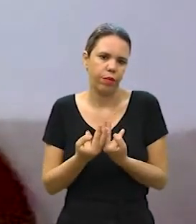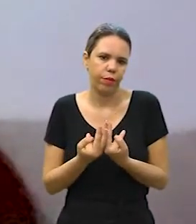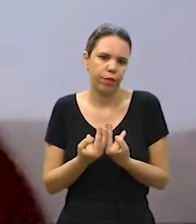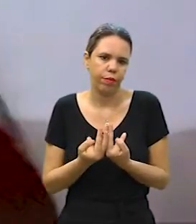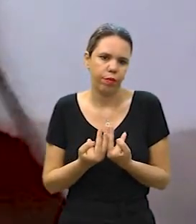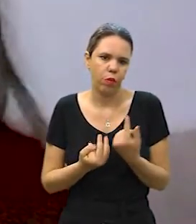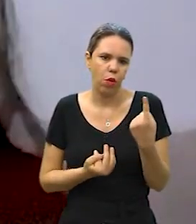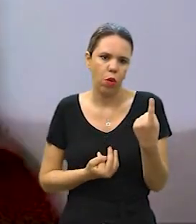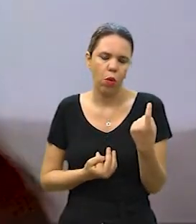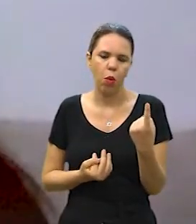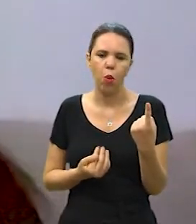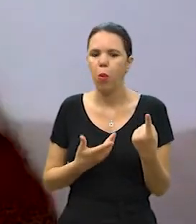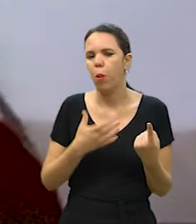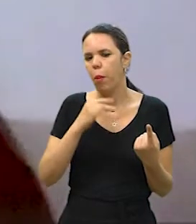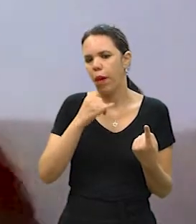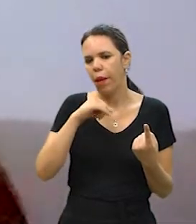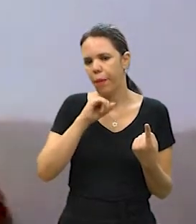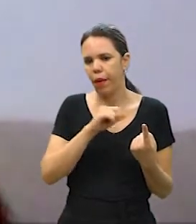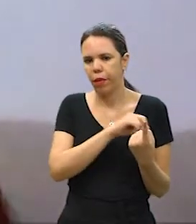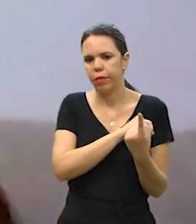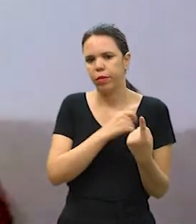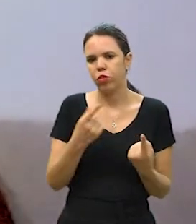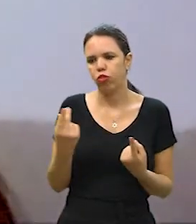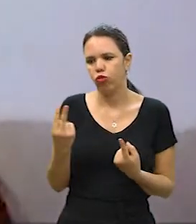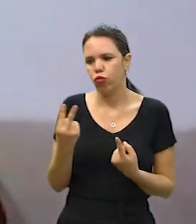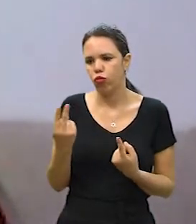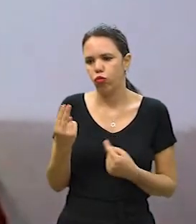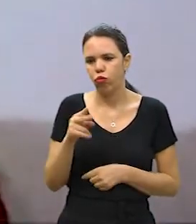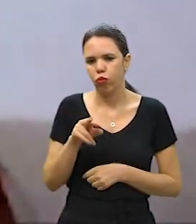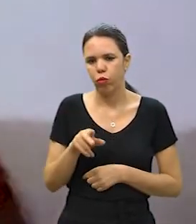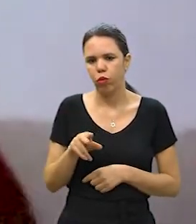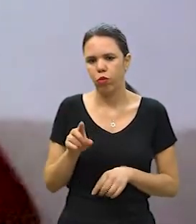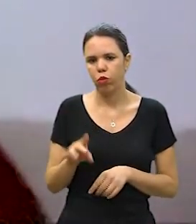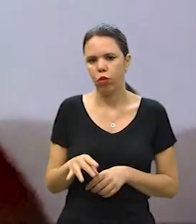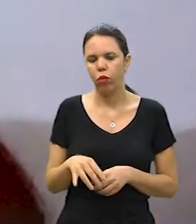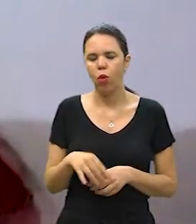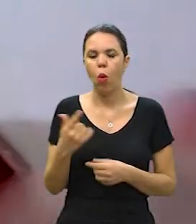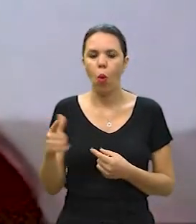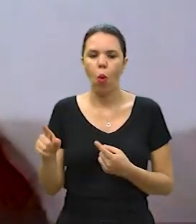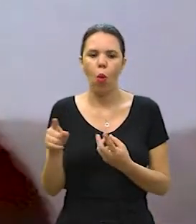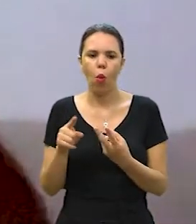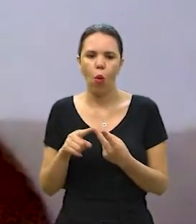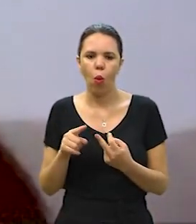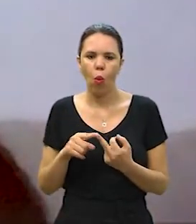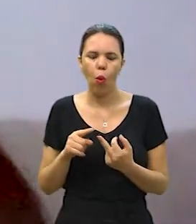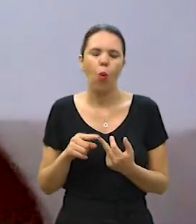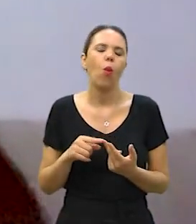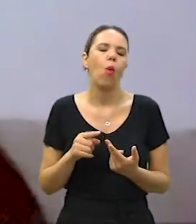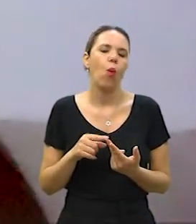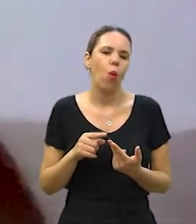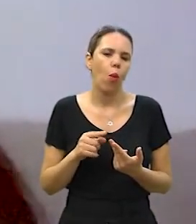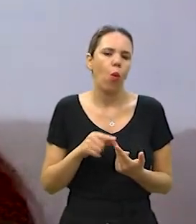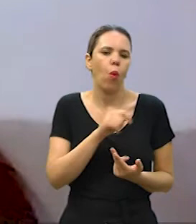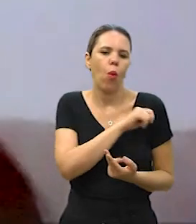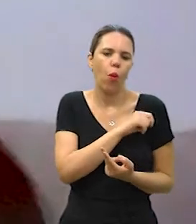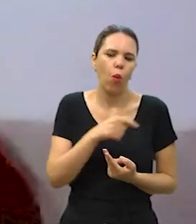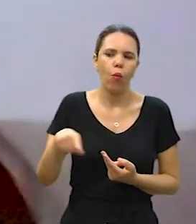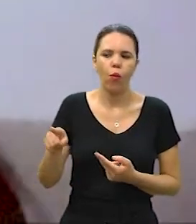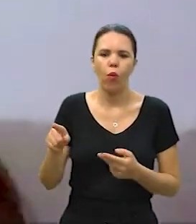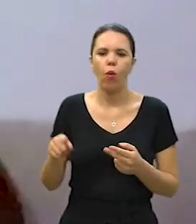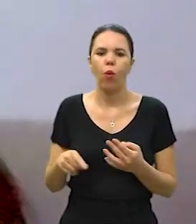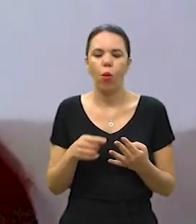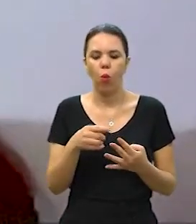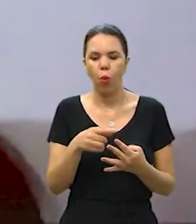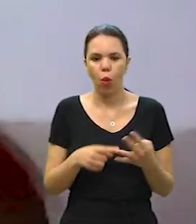aluna que perdeu o pai e a mãe, ficou ela e o irmão, né? Tem um outro que ficaram 4 crianças, elas foram para o